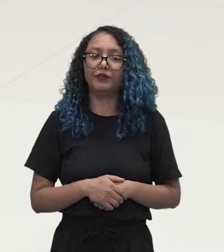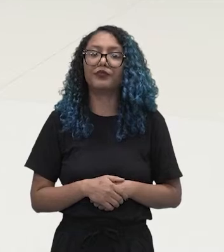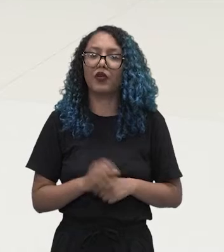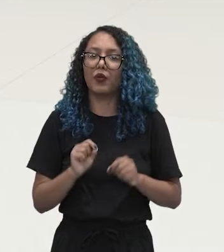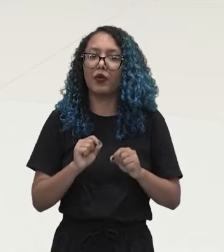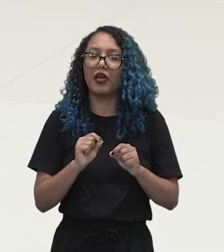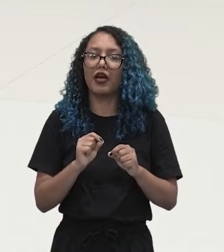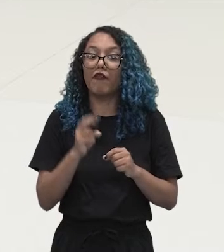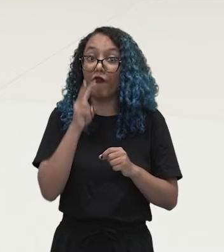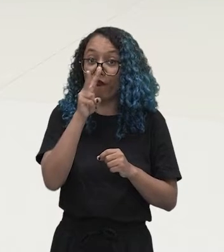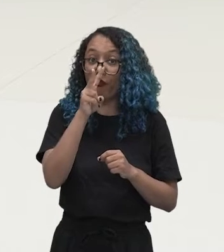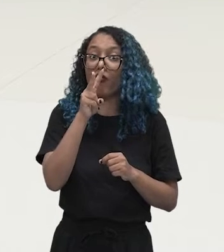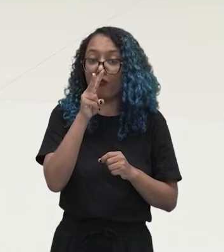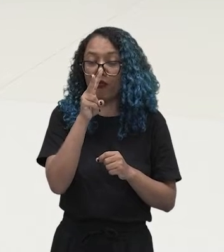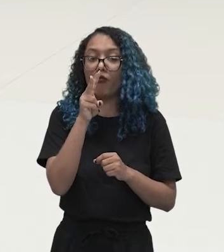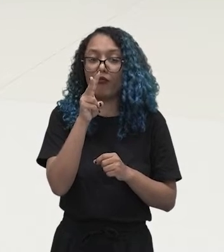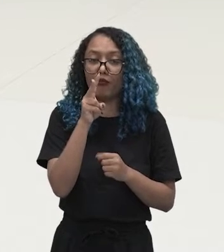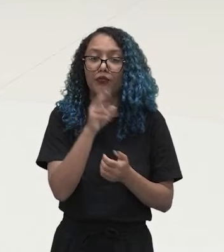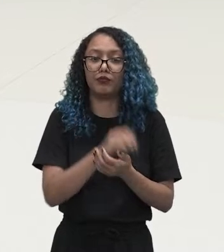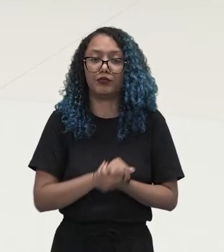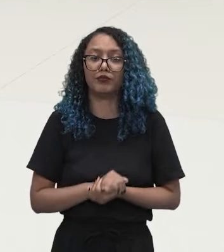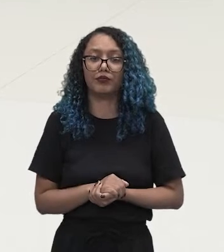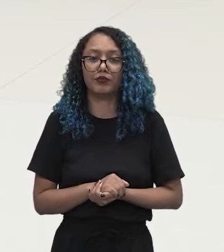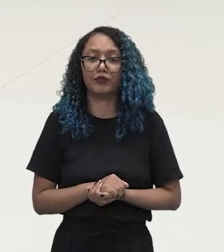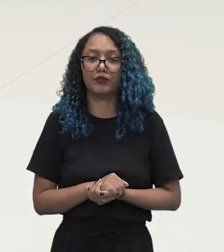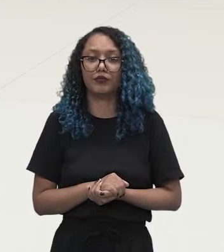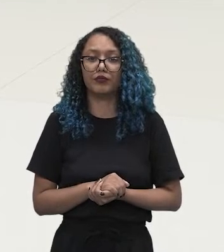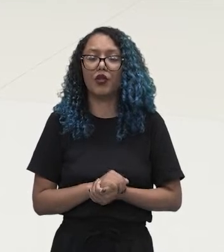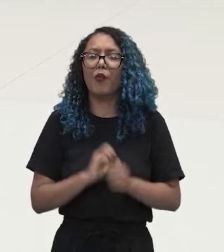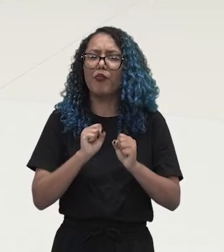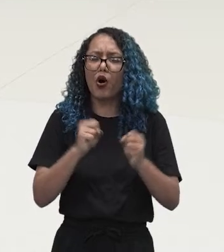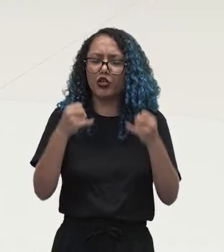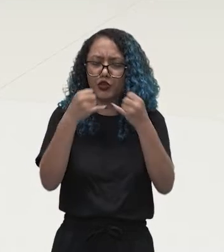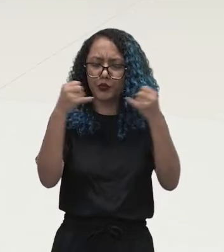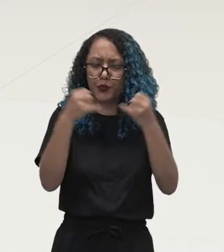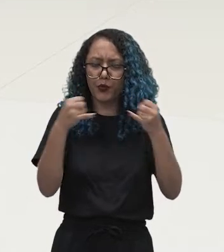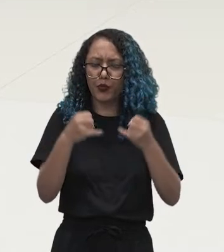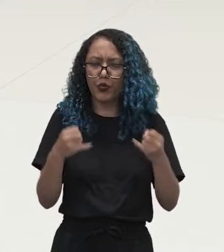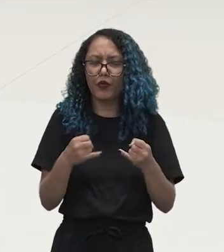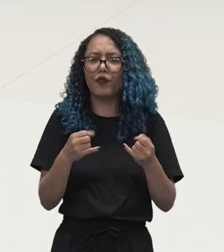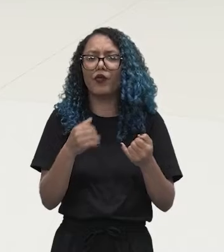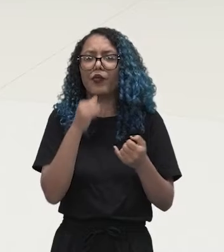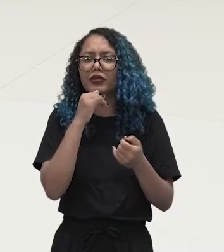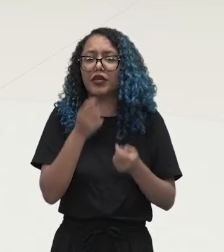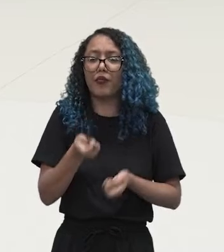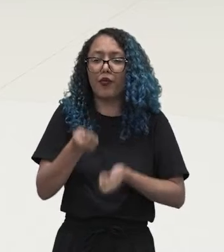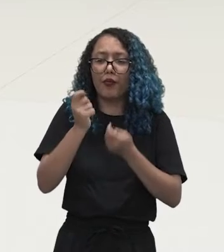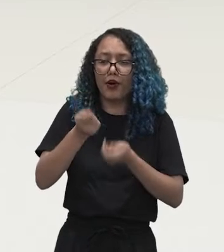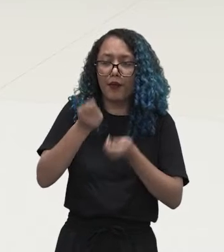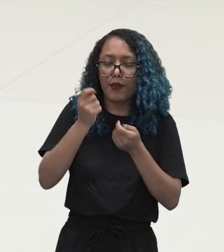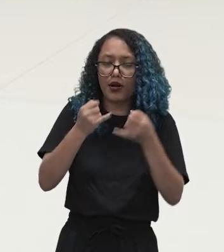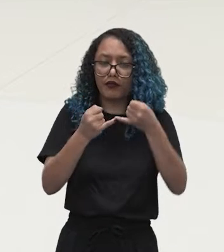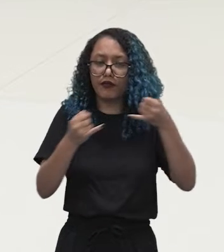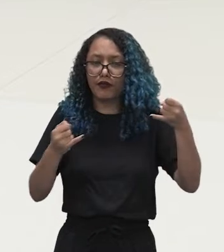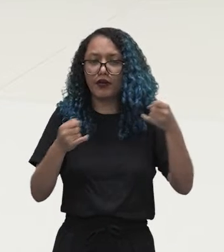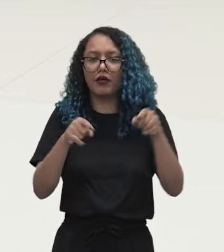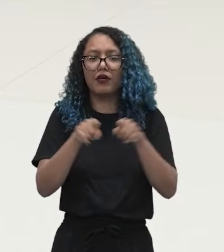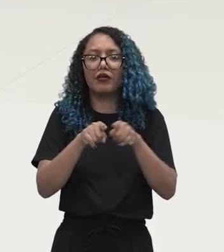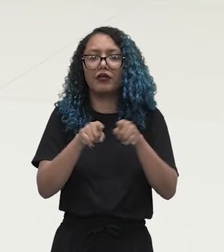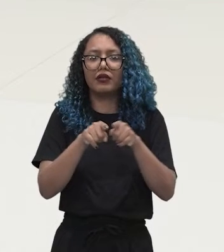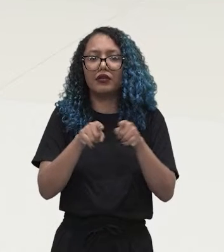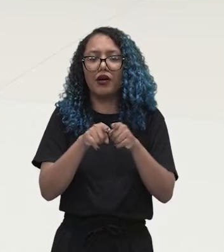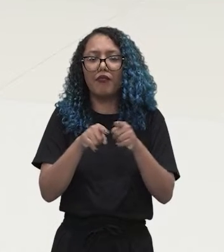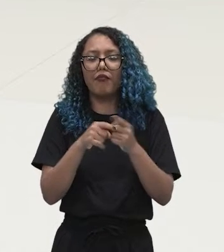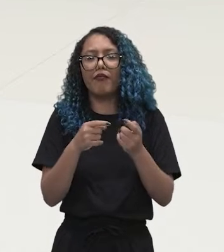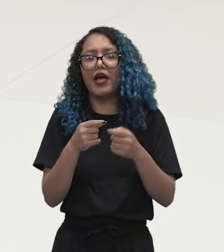resistente e consegue-se fazer aqueles fio de, por exemplo, de pesca, para cordas náuticas,